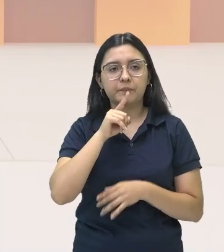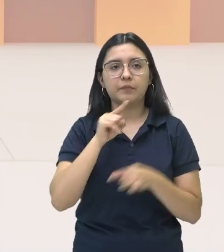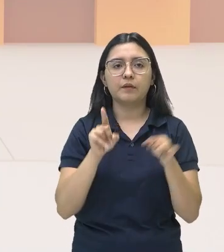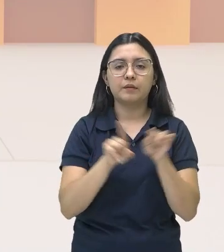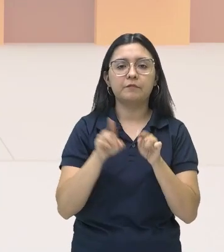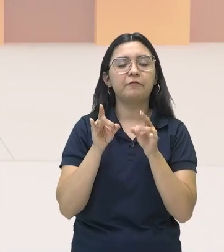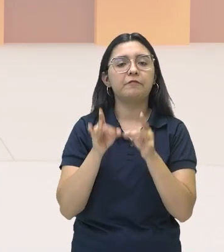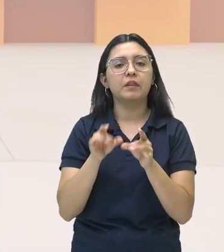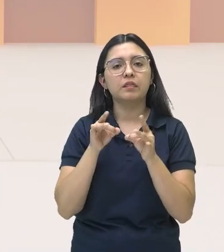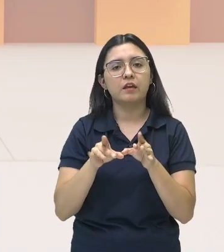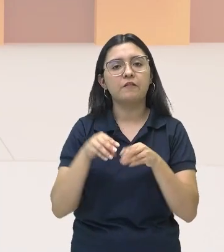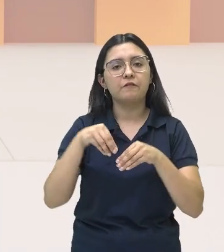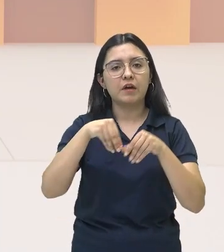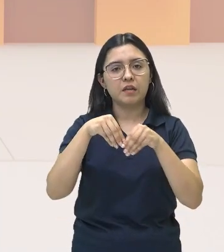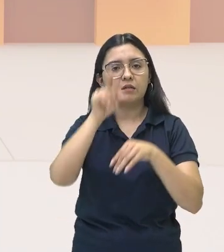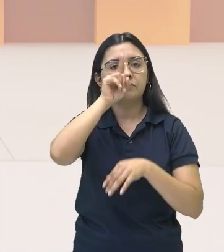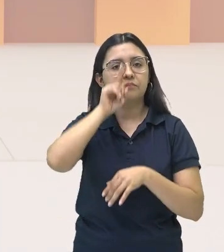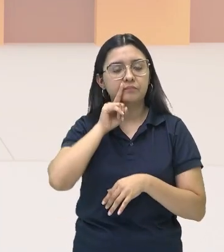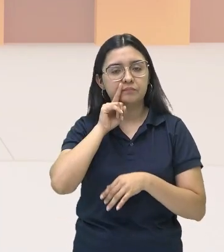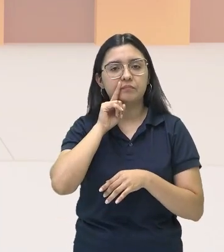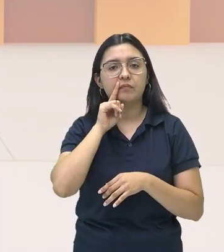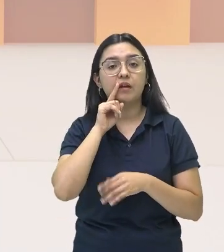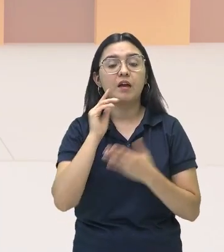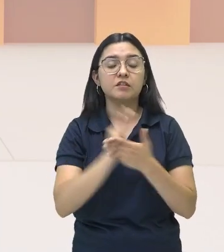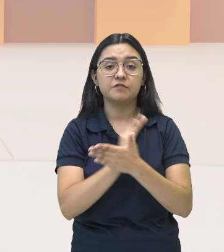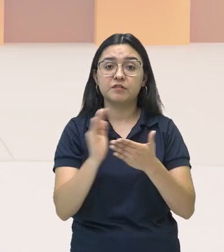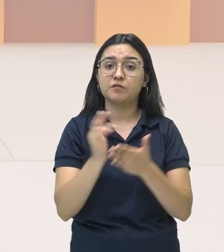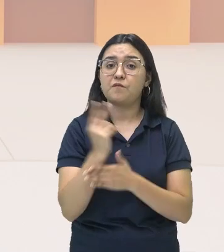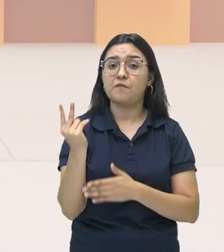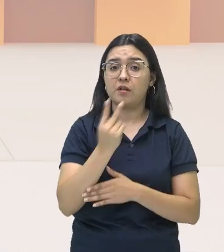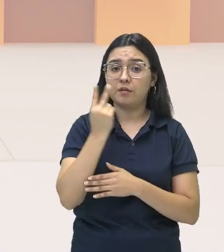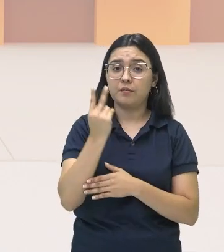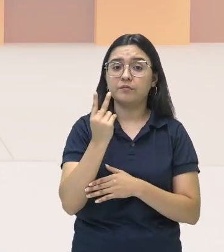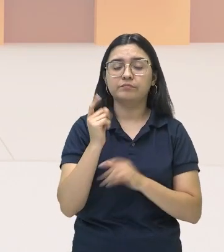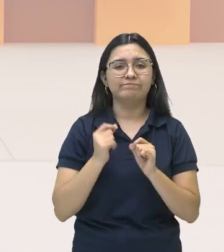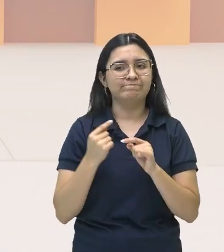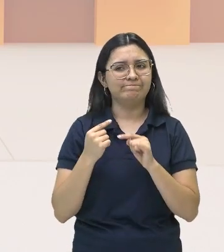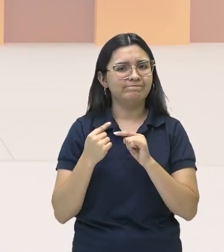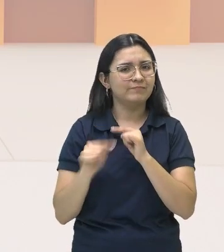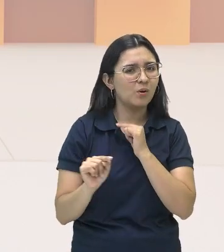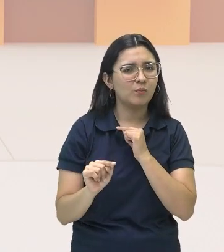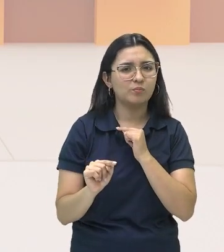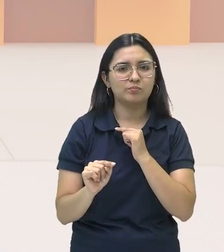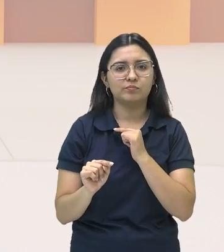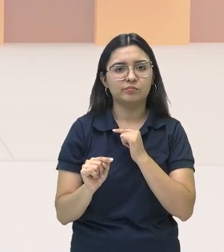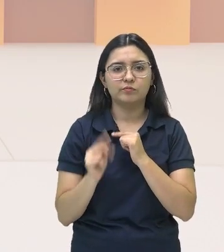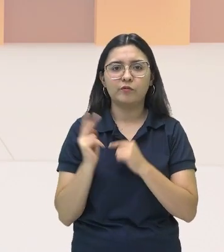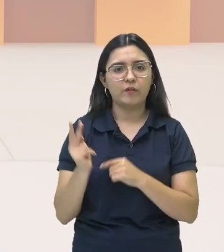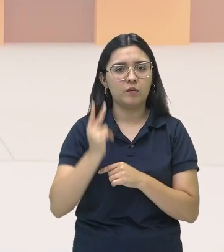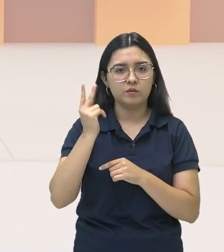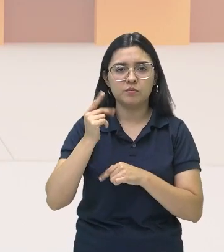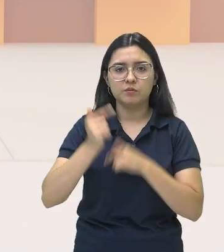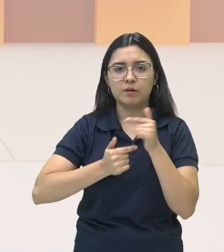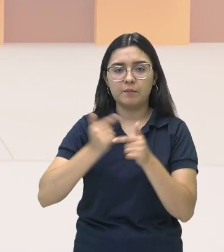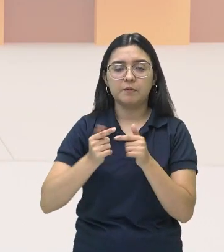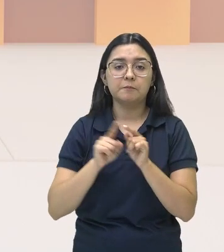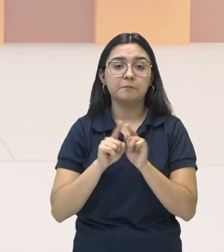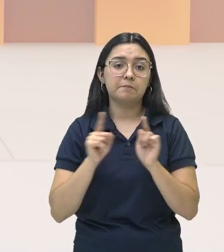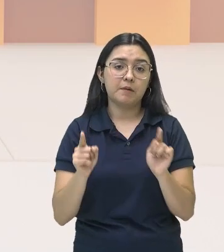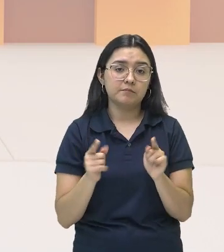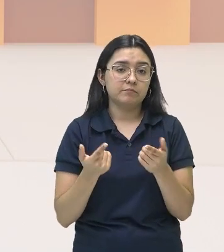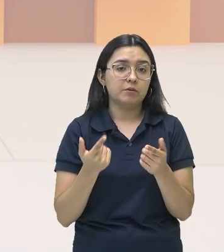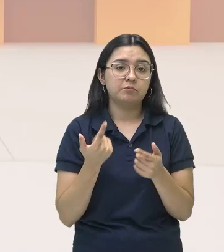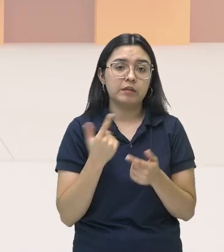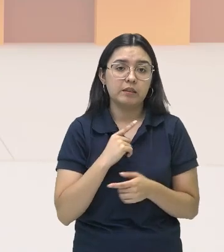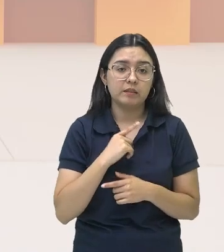para vender aquela farinha, e uma vez num preço que não é, né, condizente, não agrega valor para ele. Mas é o que tem, então